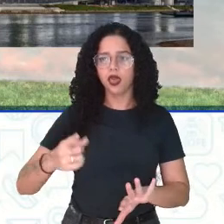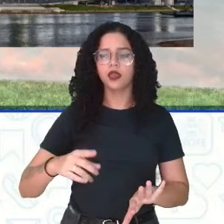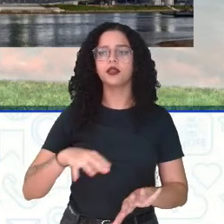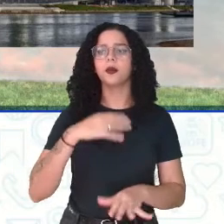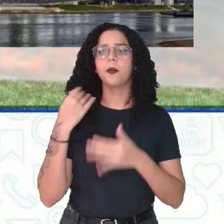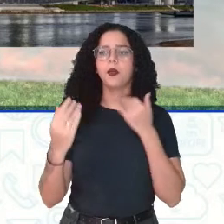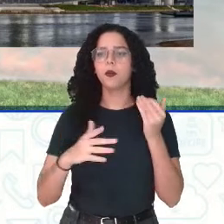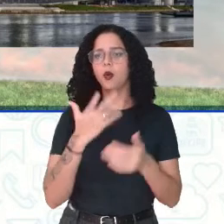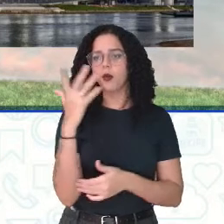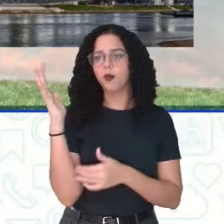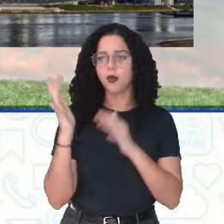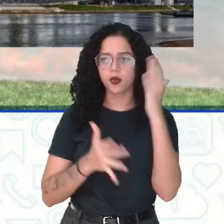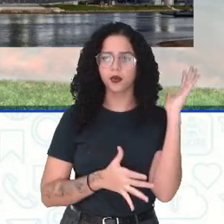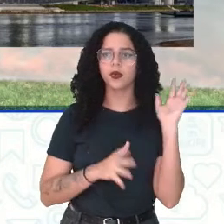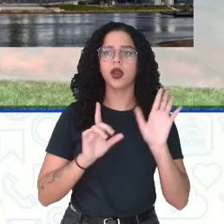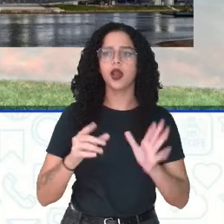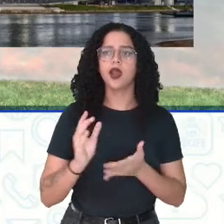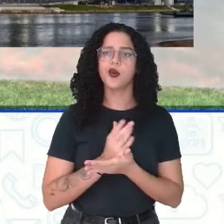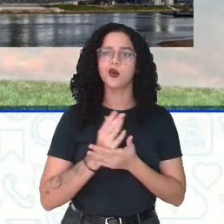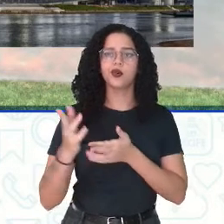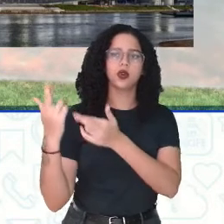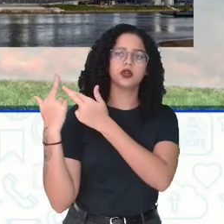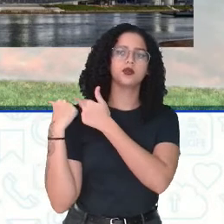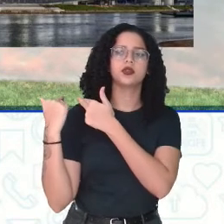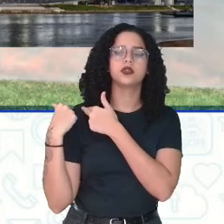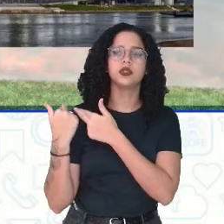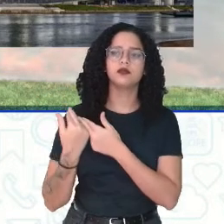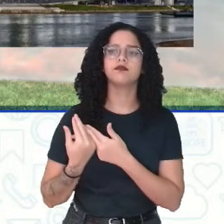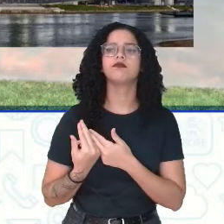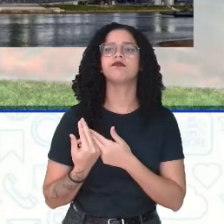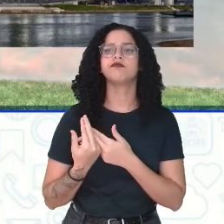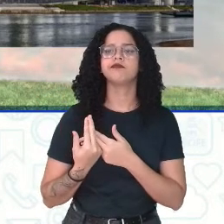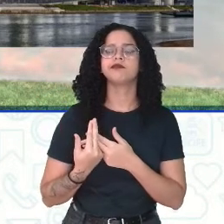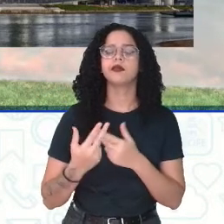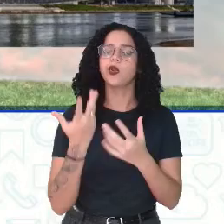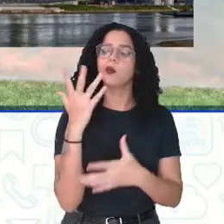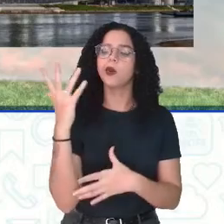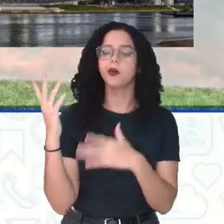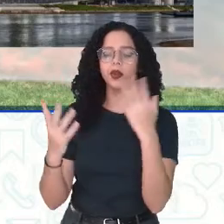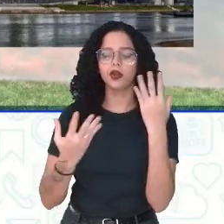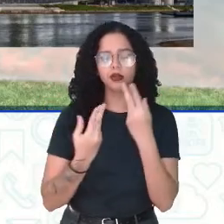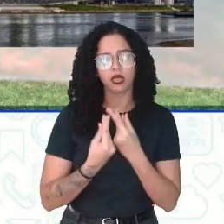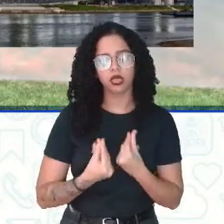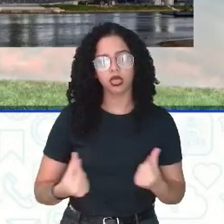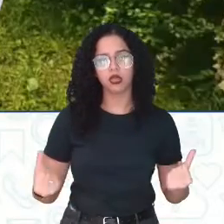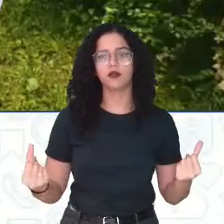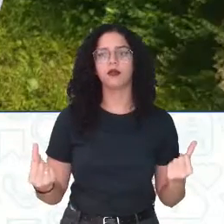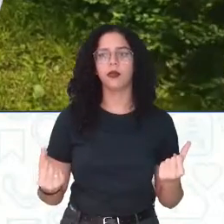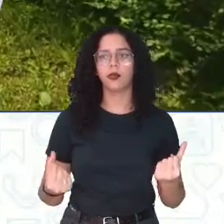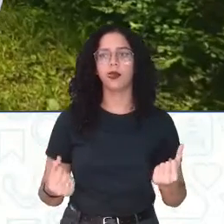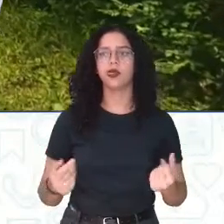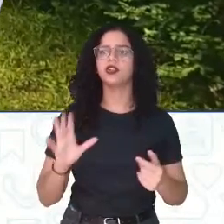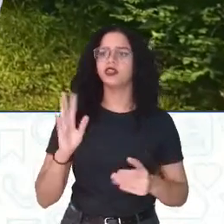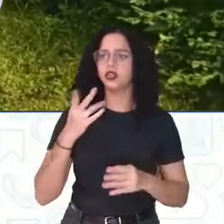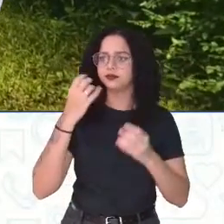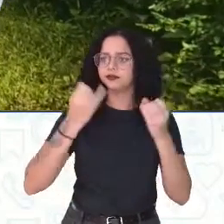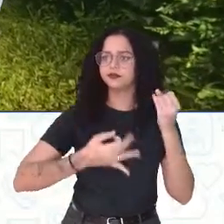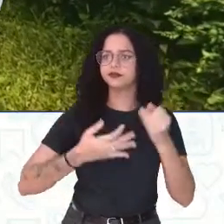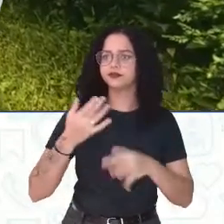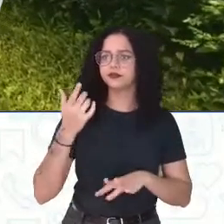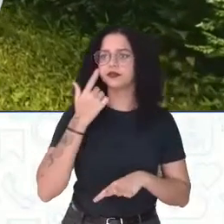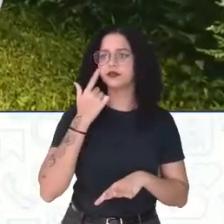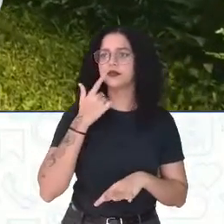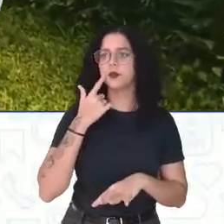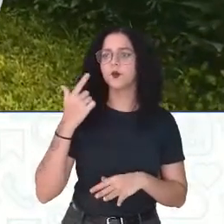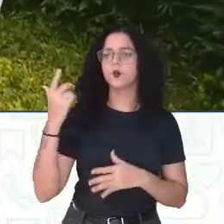desmatamento, são alguns dos responsáveis pela degradação do meio ambiente. A gente tinha falado já isso aí, e aí eu